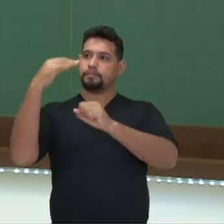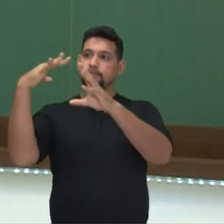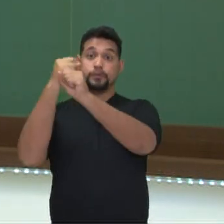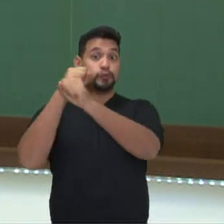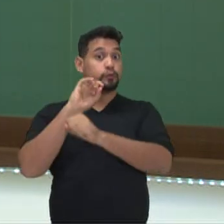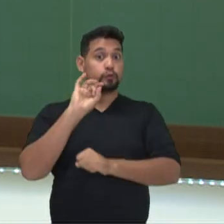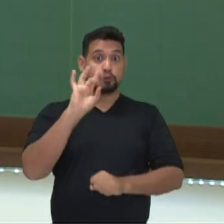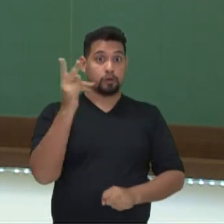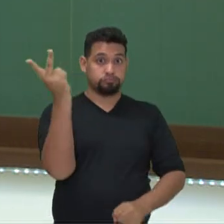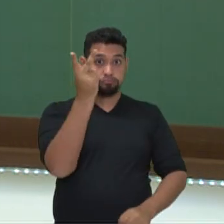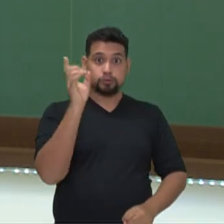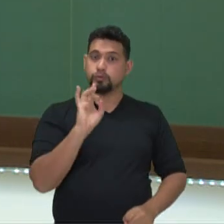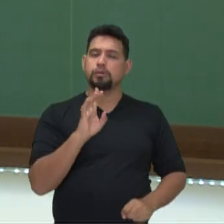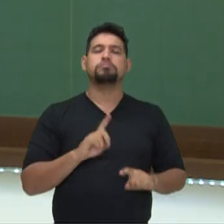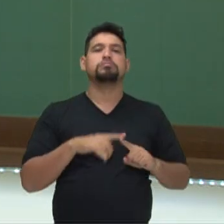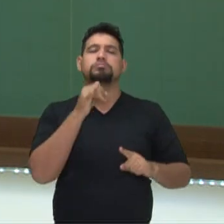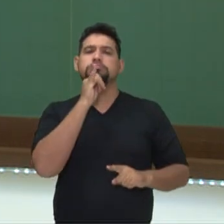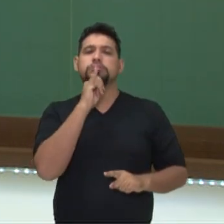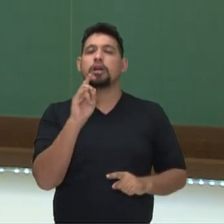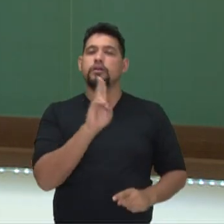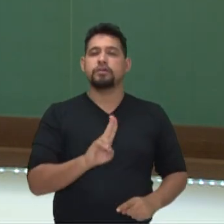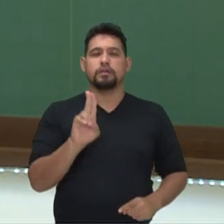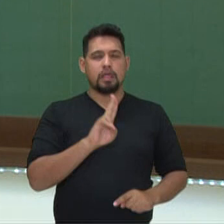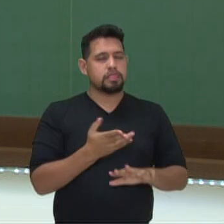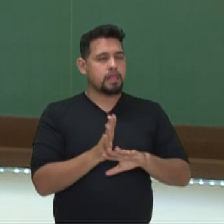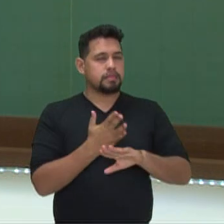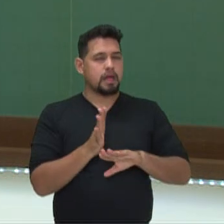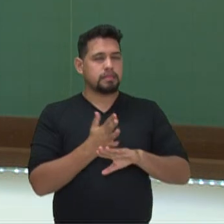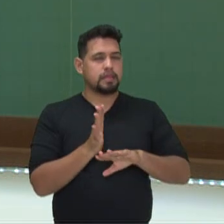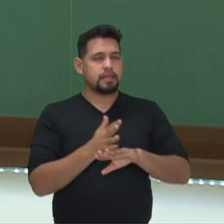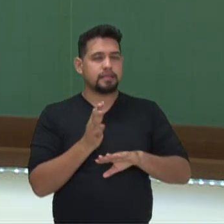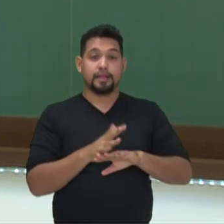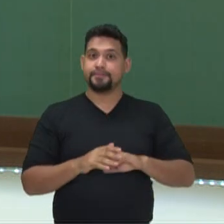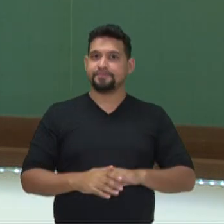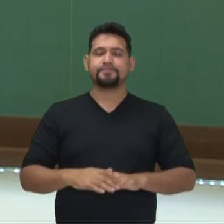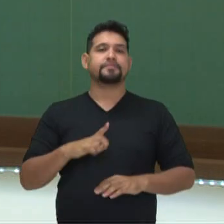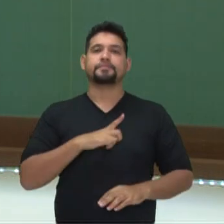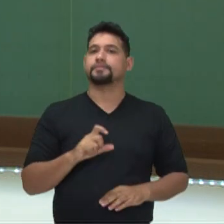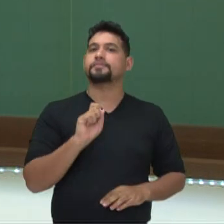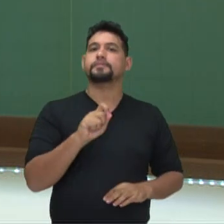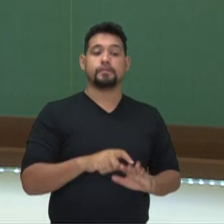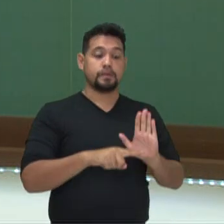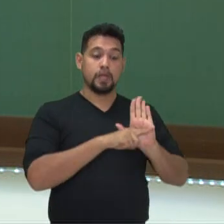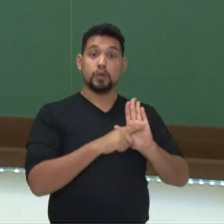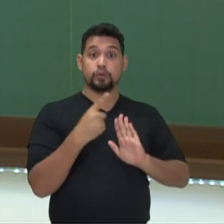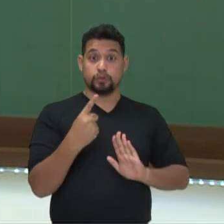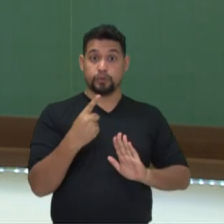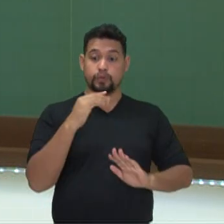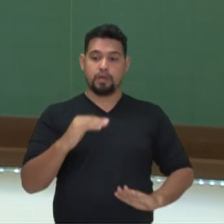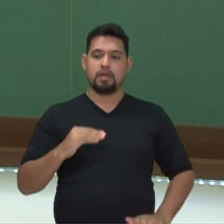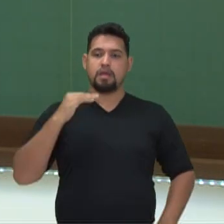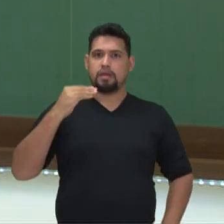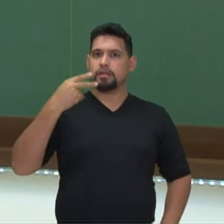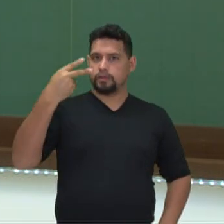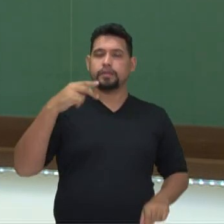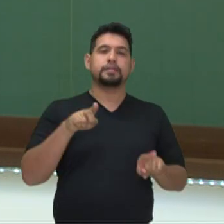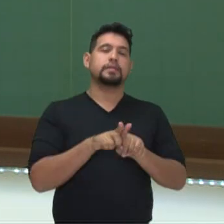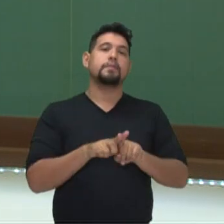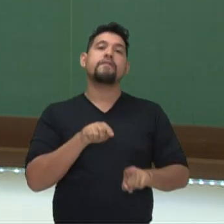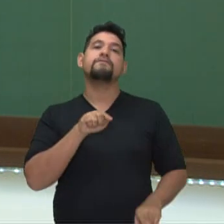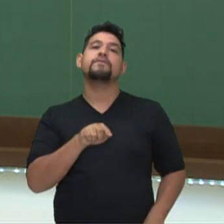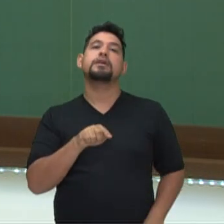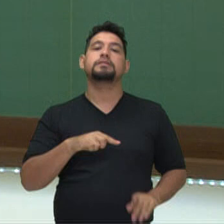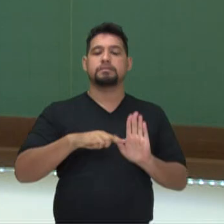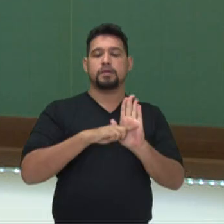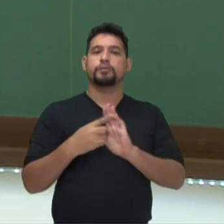Bom, vamos então treinar um pouquinho? Nessa situação nós temos menos 1 elevado à segunda potência vezes